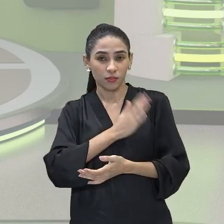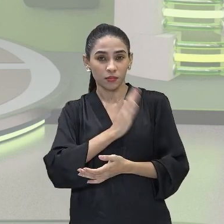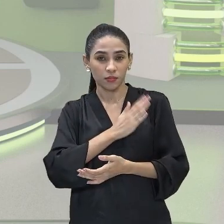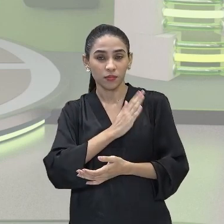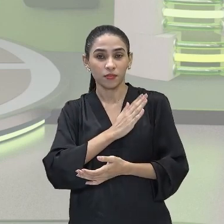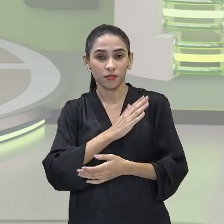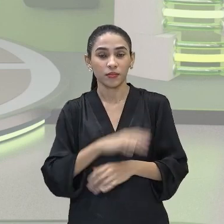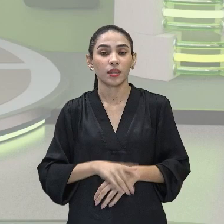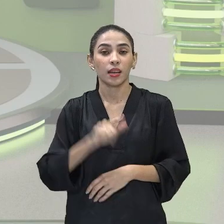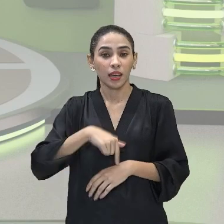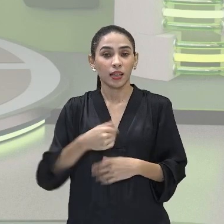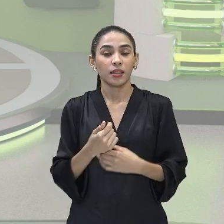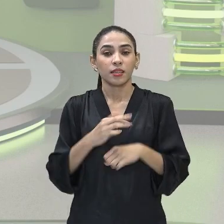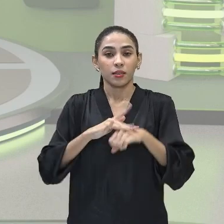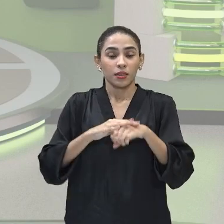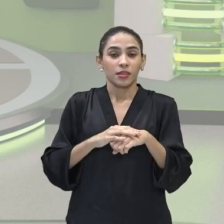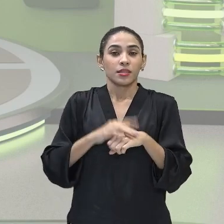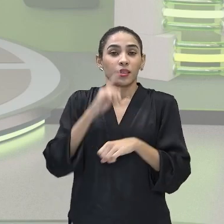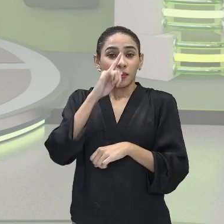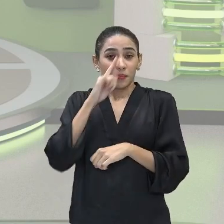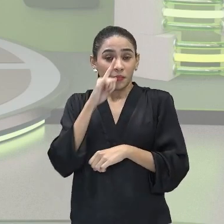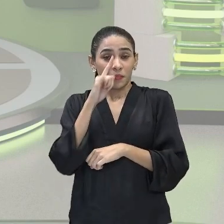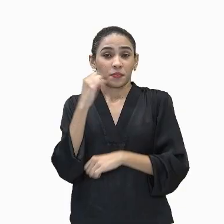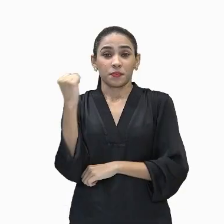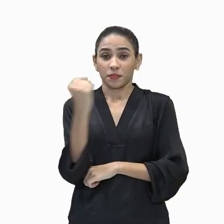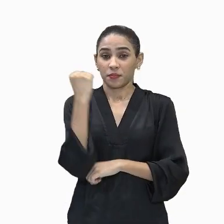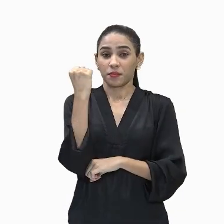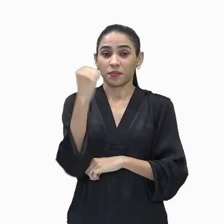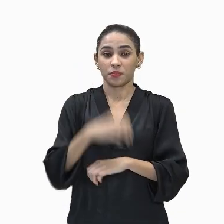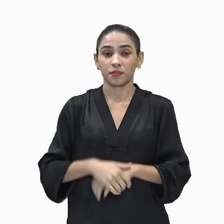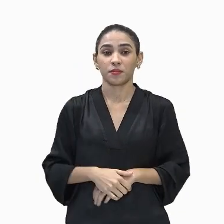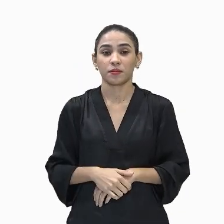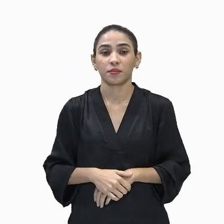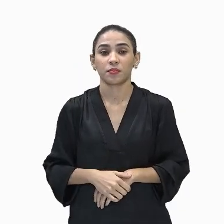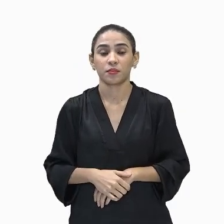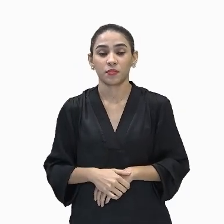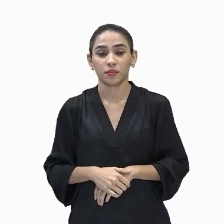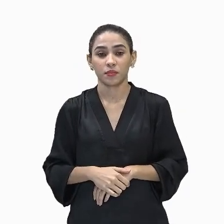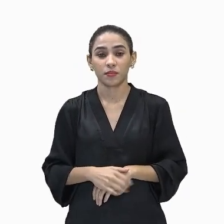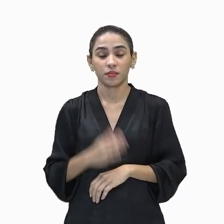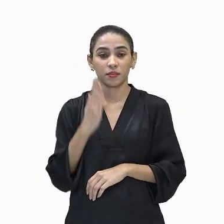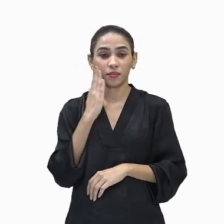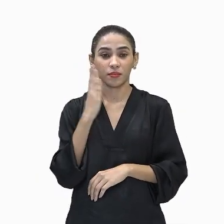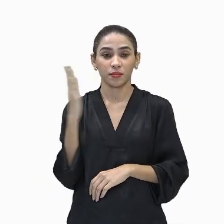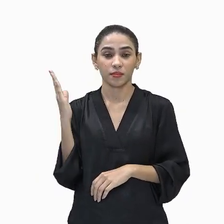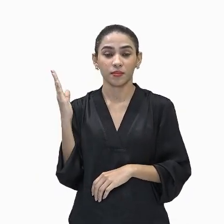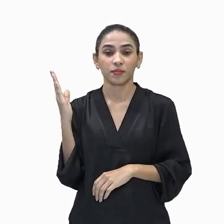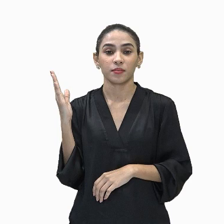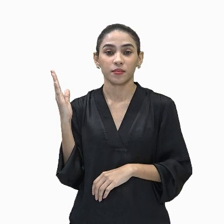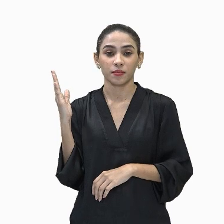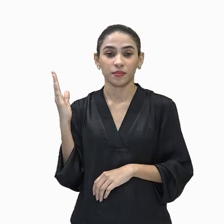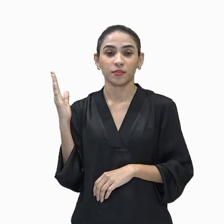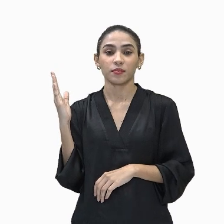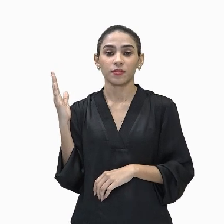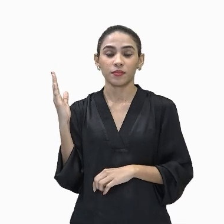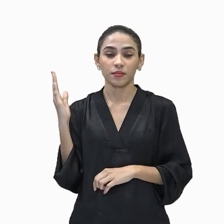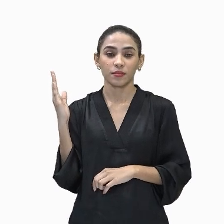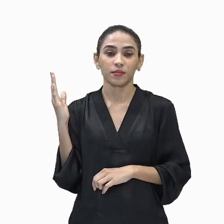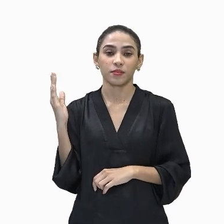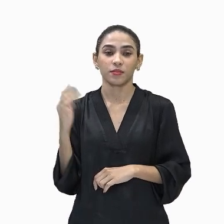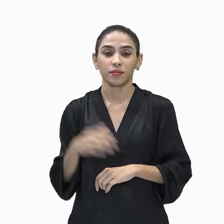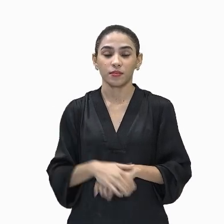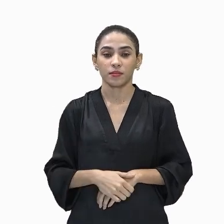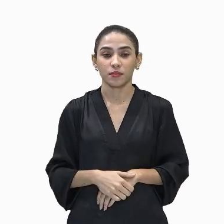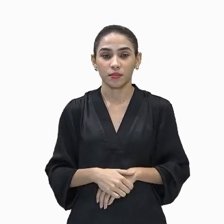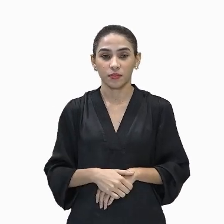doença muito grave, muito séria. A gente vai ver aí qual é a incidência dessa doença, né, aqui no nosso